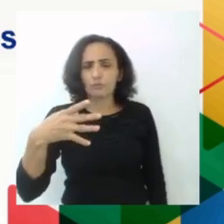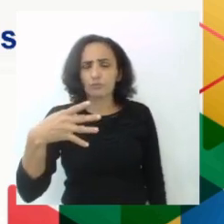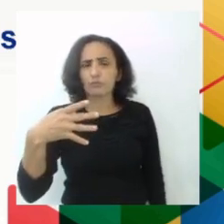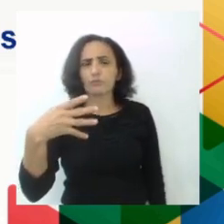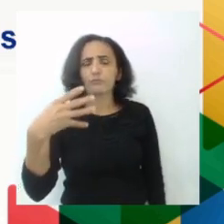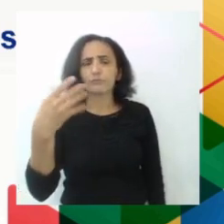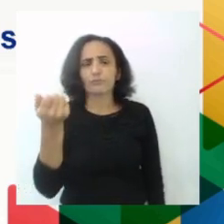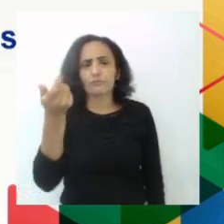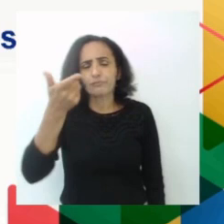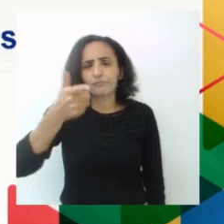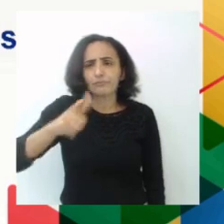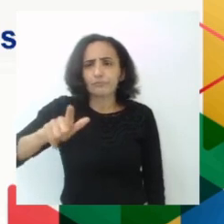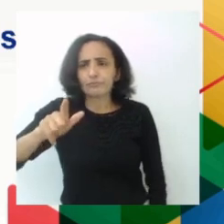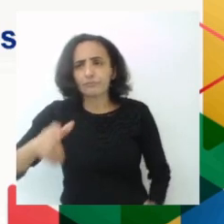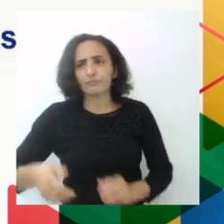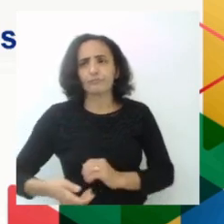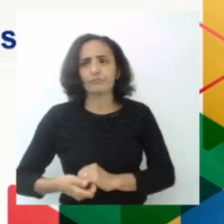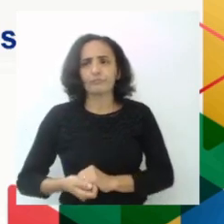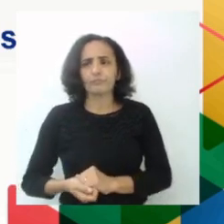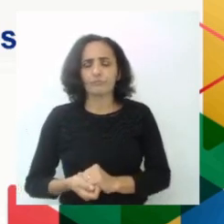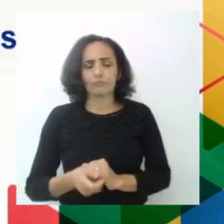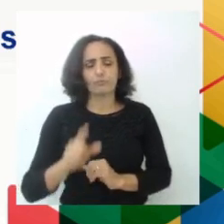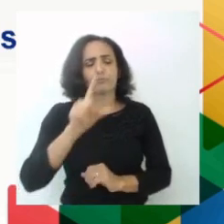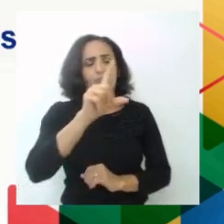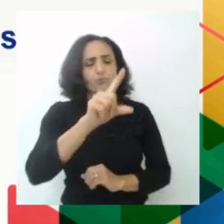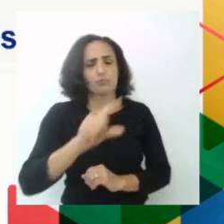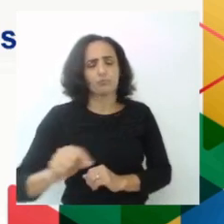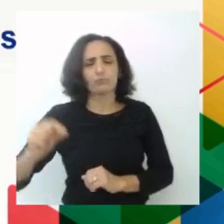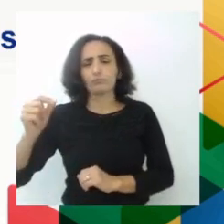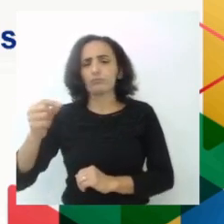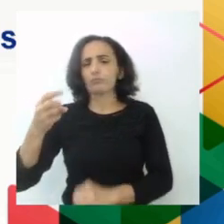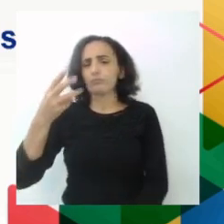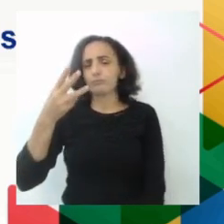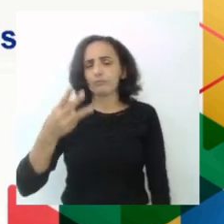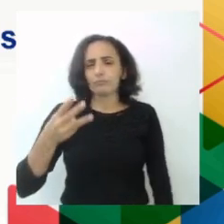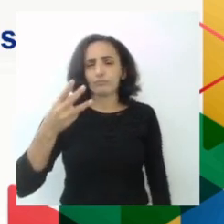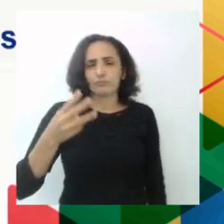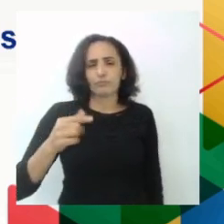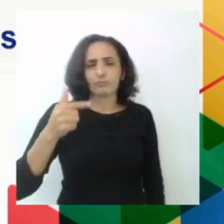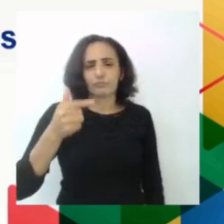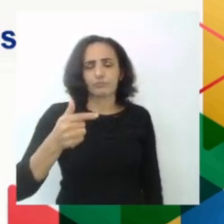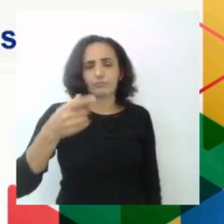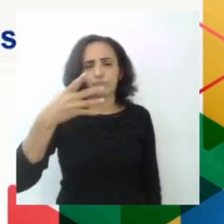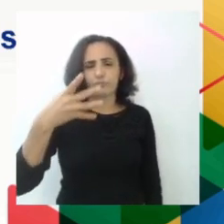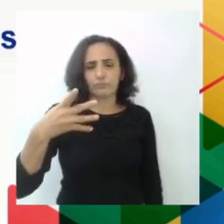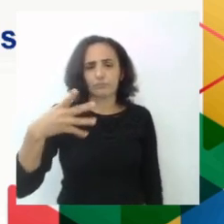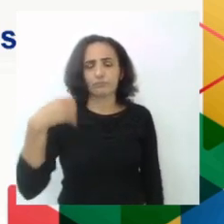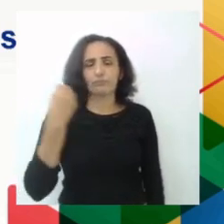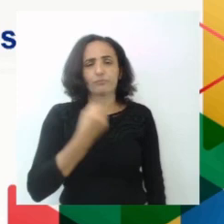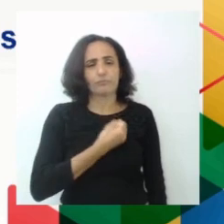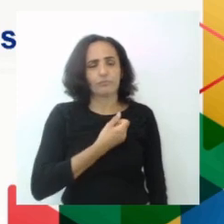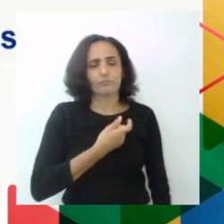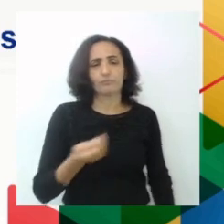tenho 4 elementos disponíveis, devo escolher 3. Então, são 24 números